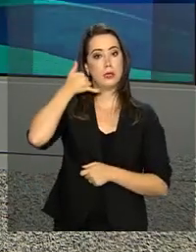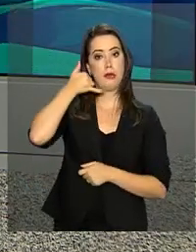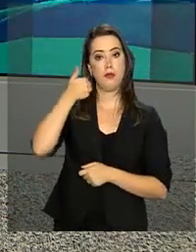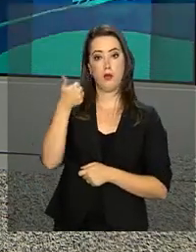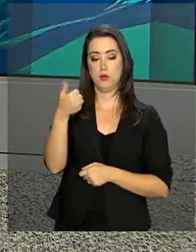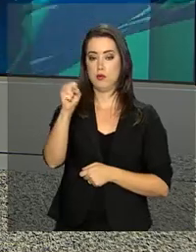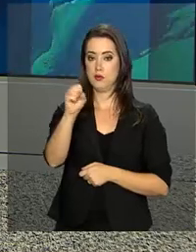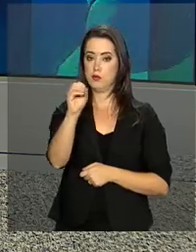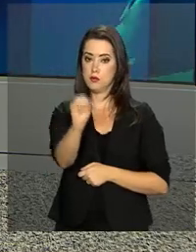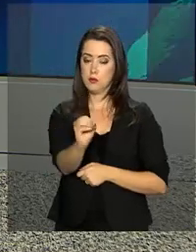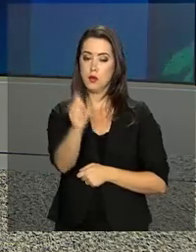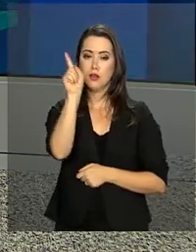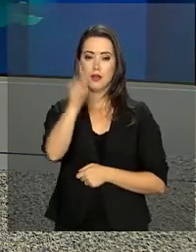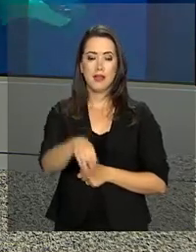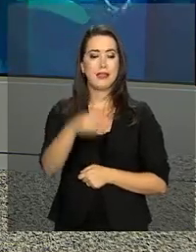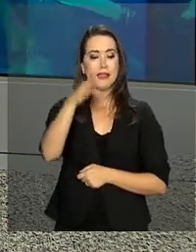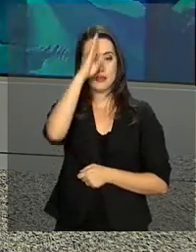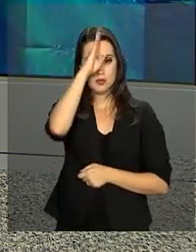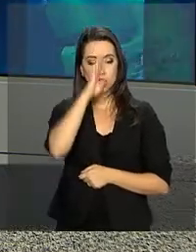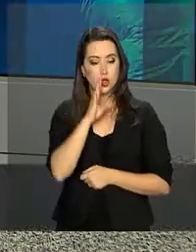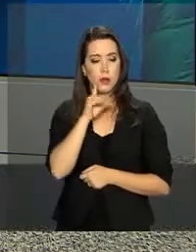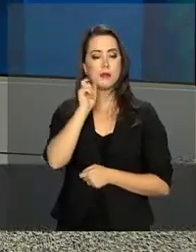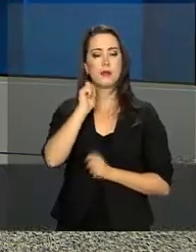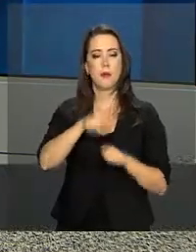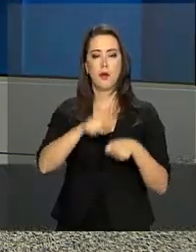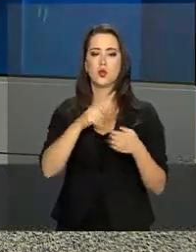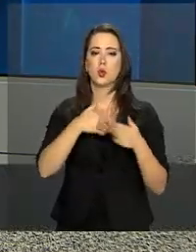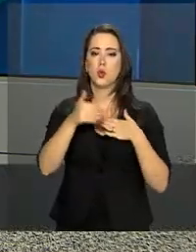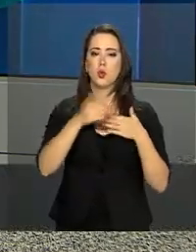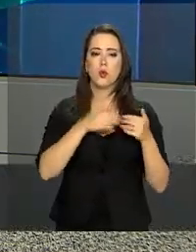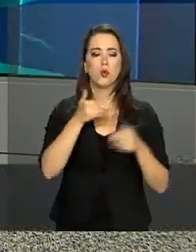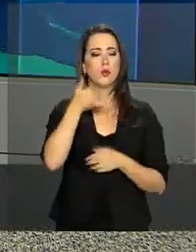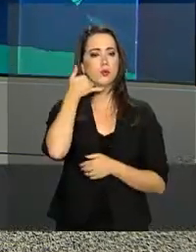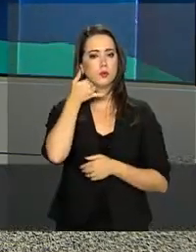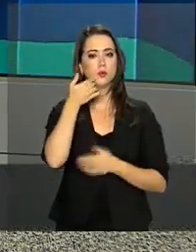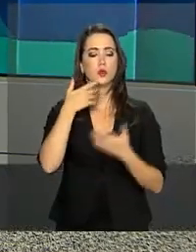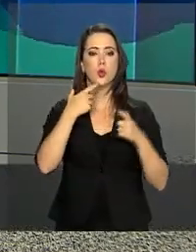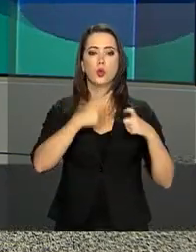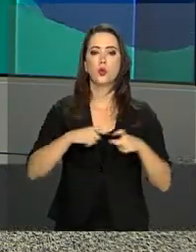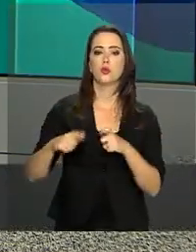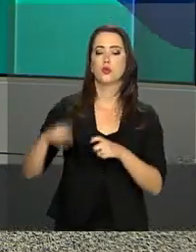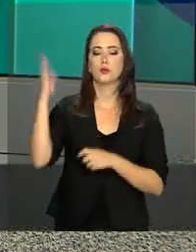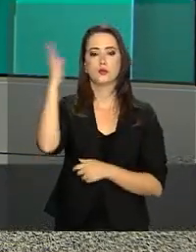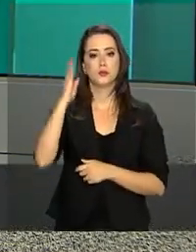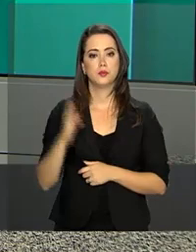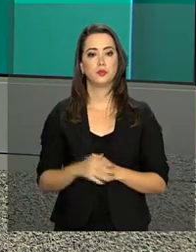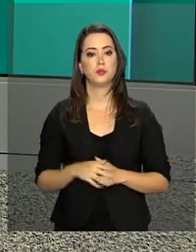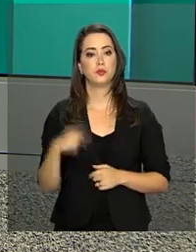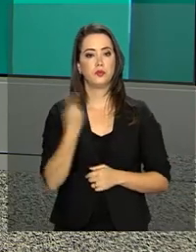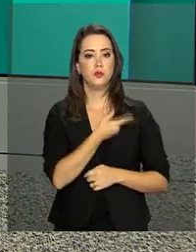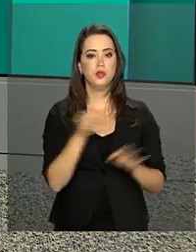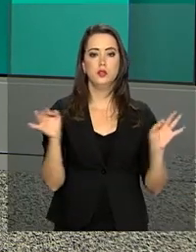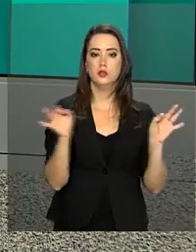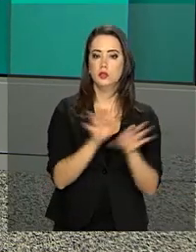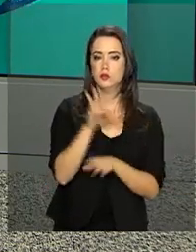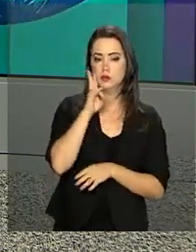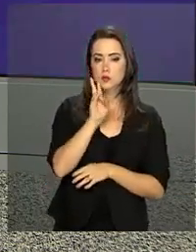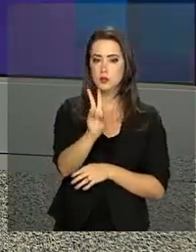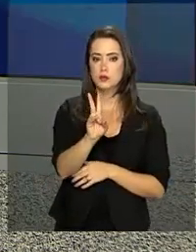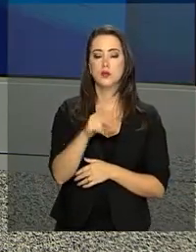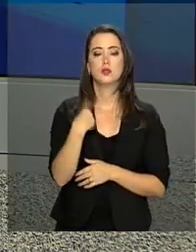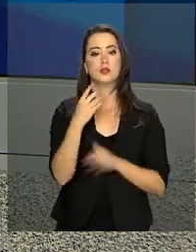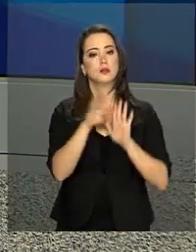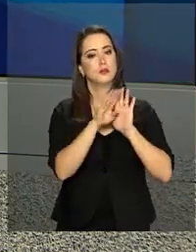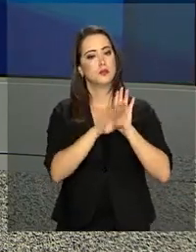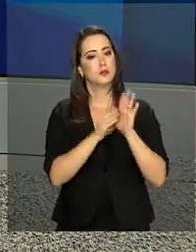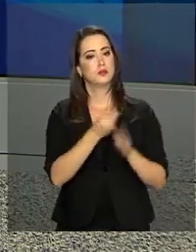Ligue 180. A ligação é gratuita e pode ser feita de qualquer lugar do país. Nós ficamos por aqui, você acompanha